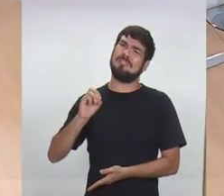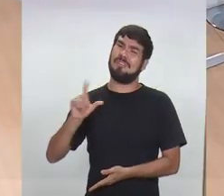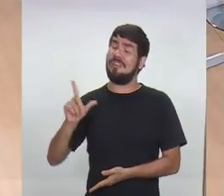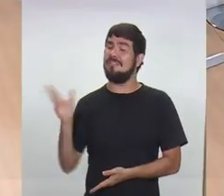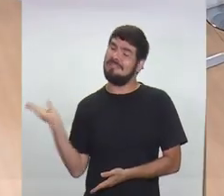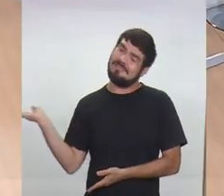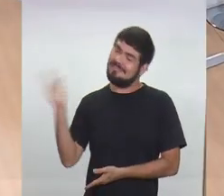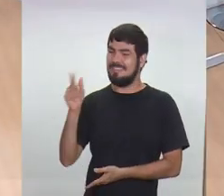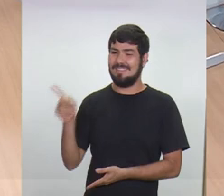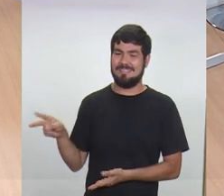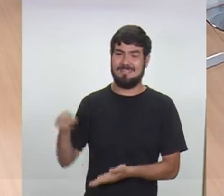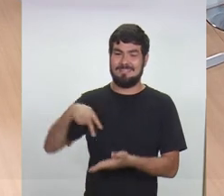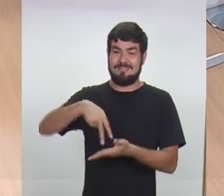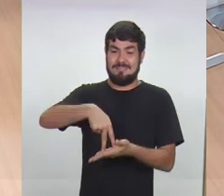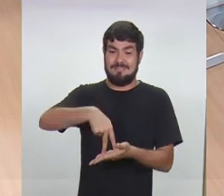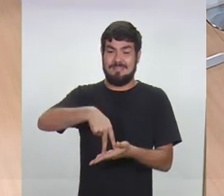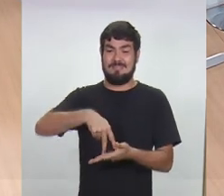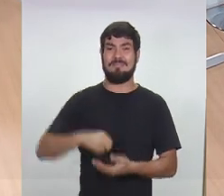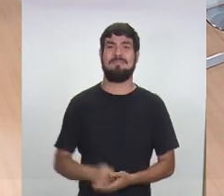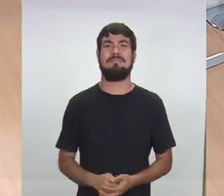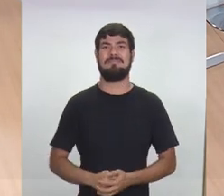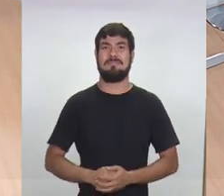público central que candidato